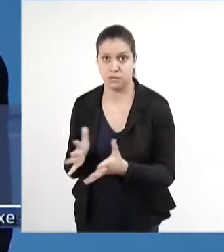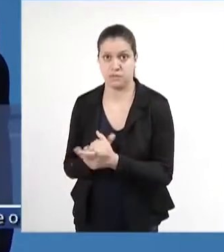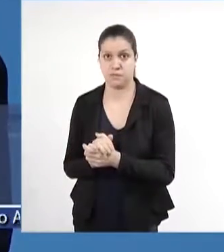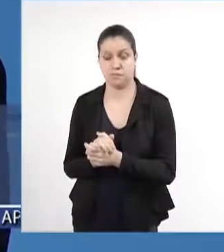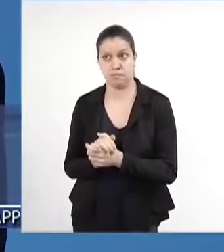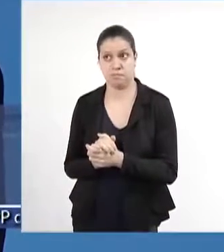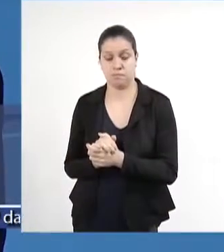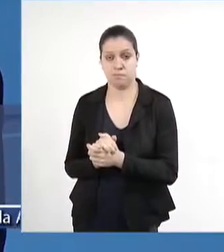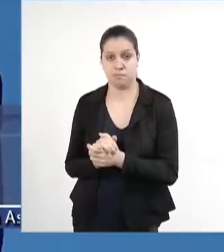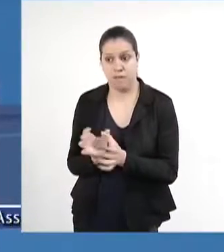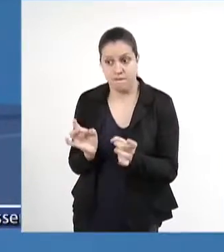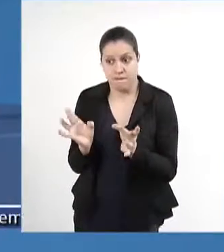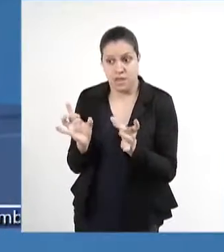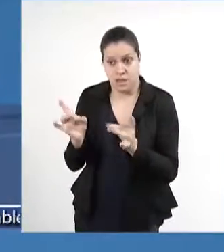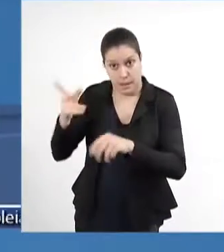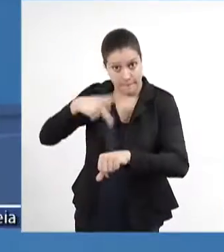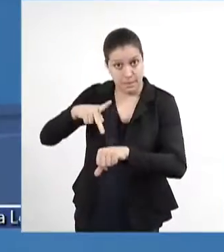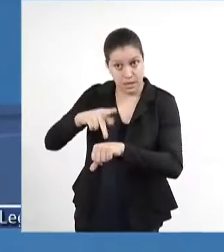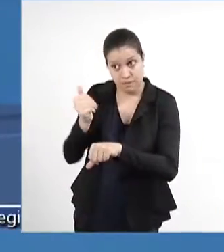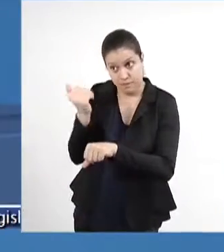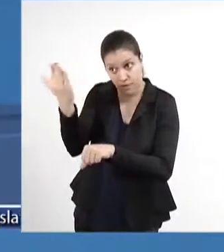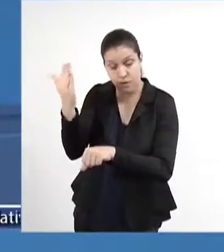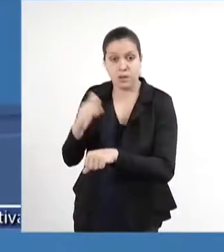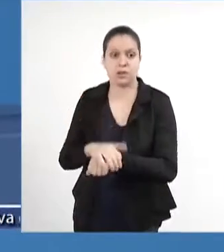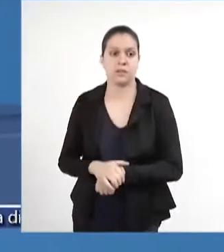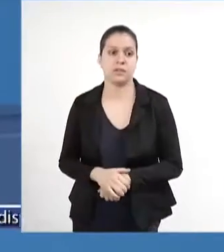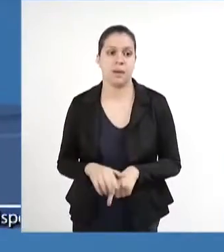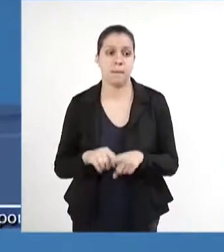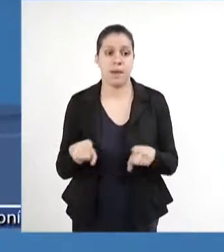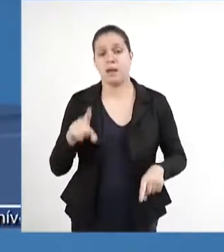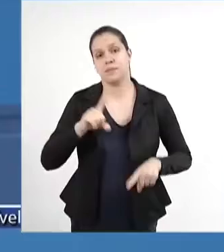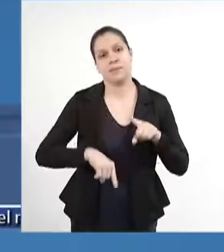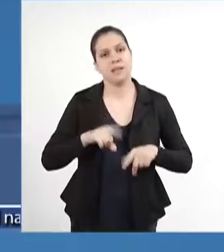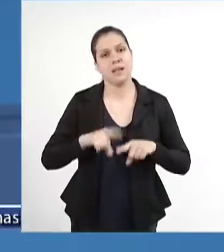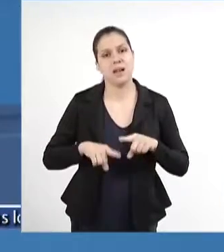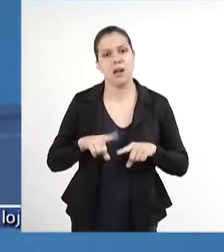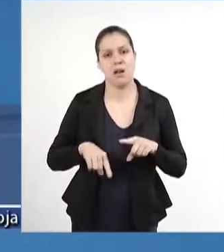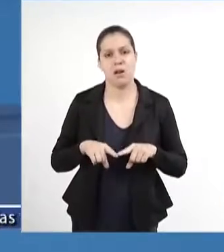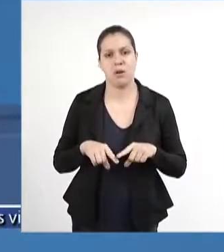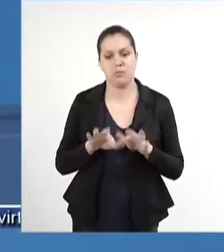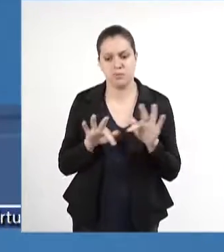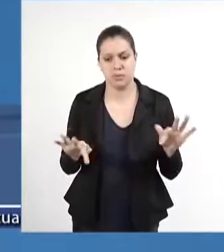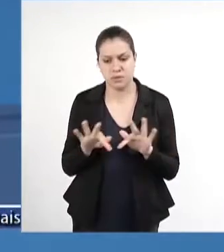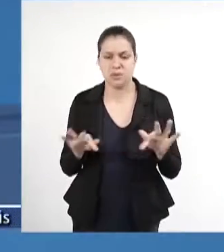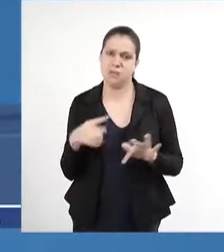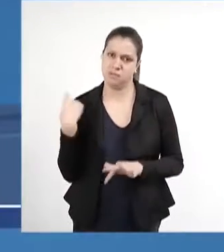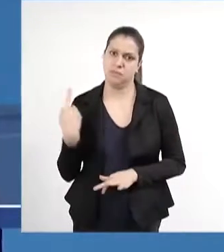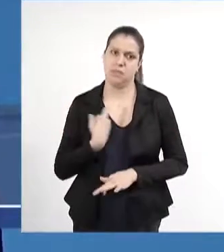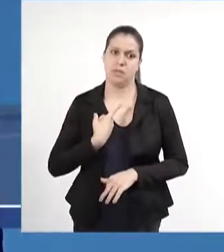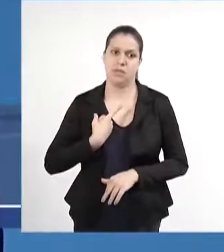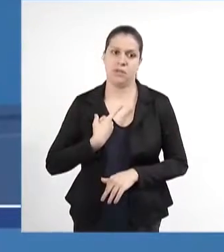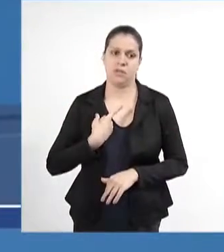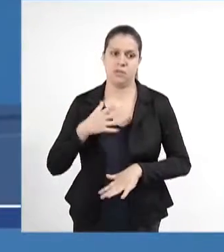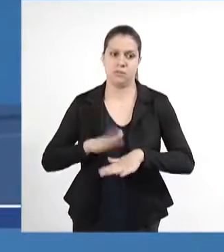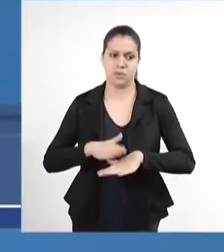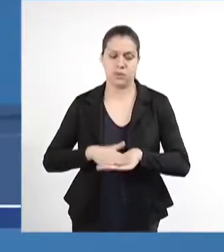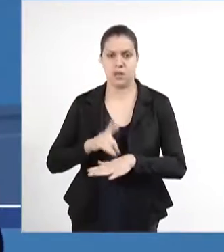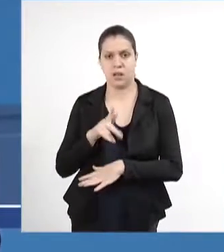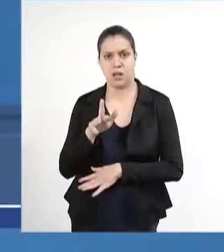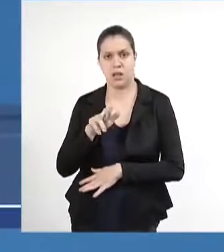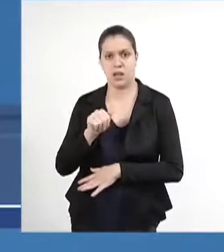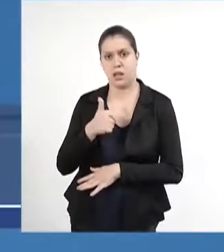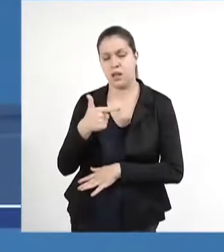os estados exportadores como o nosso, de produtos primários, né? Nós que somos produtores de grãos,